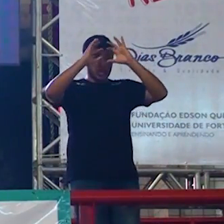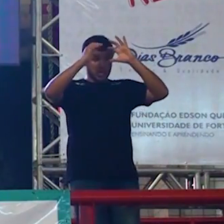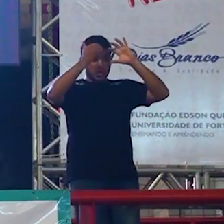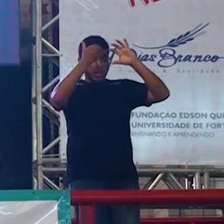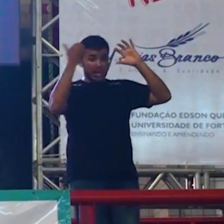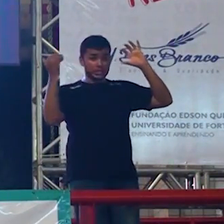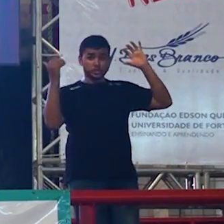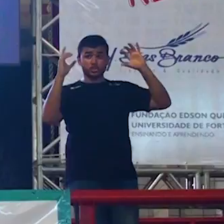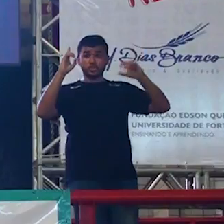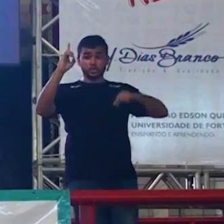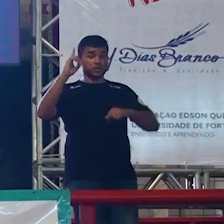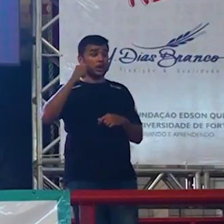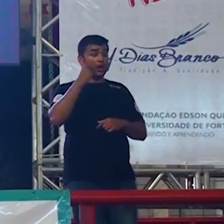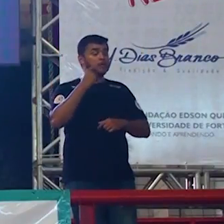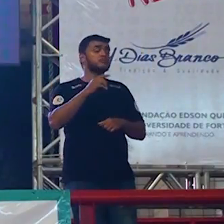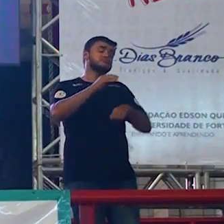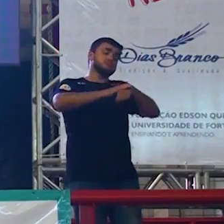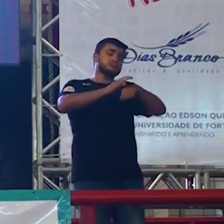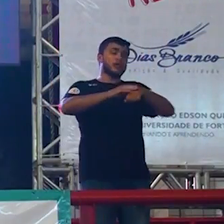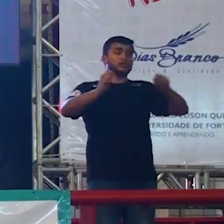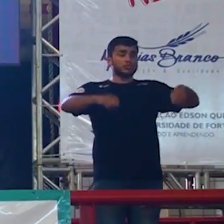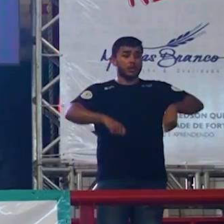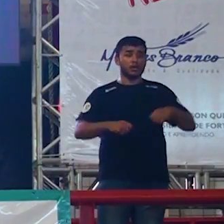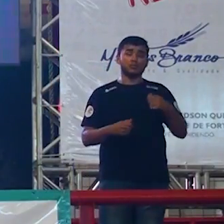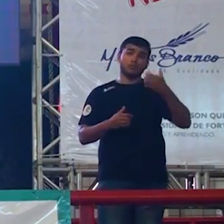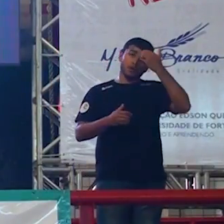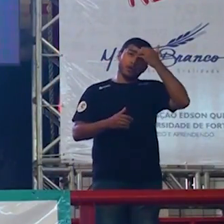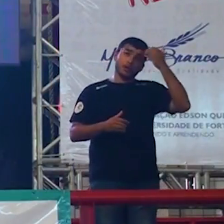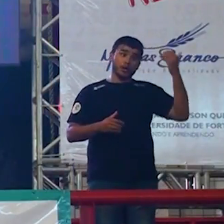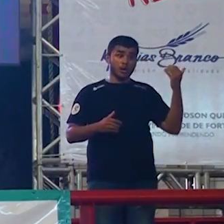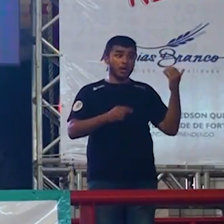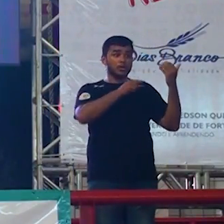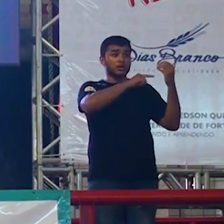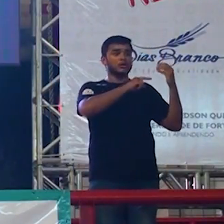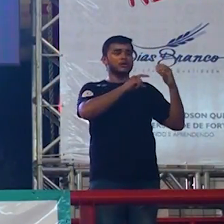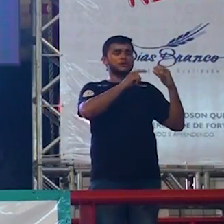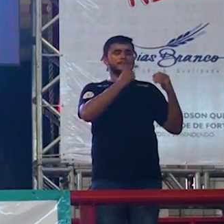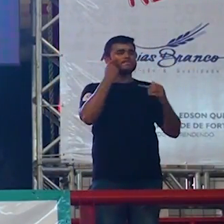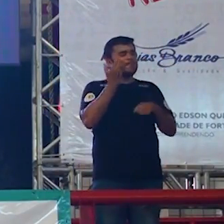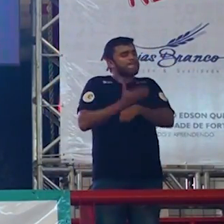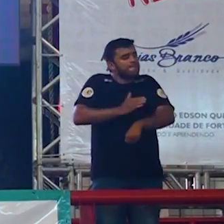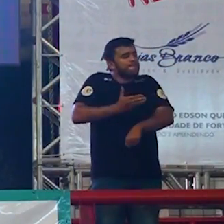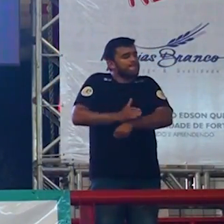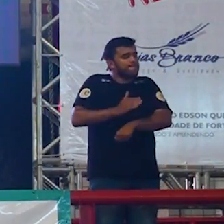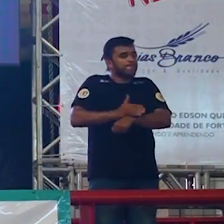você pode fazer algumas coisas do lado esquerdo, exercitar